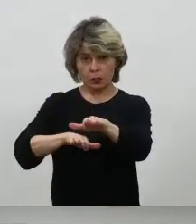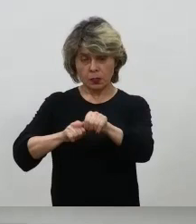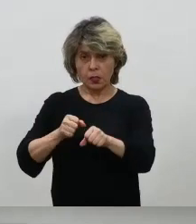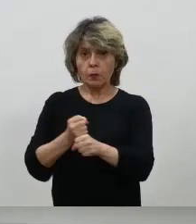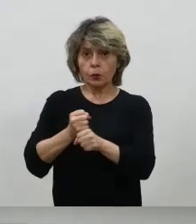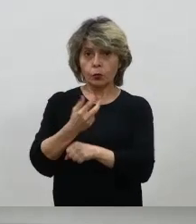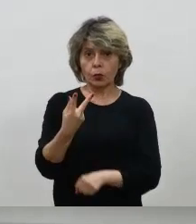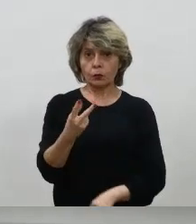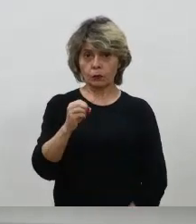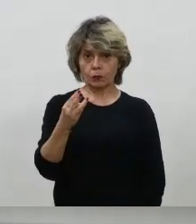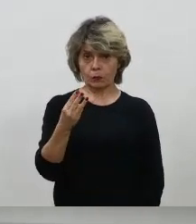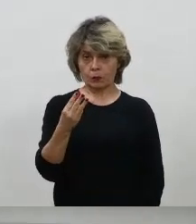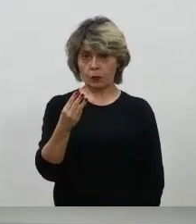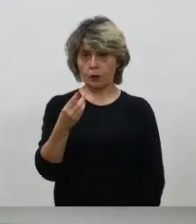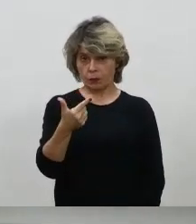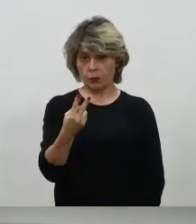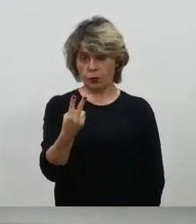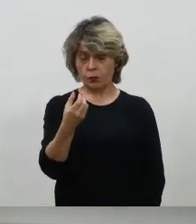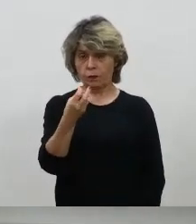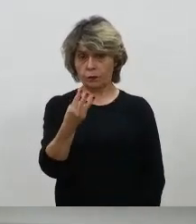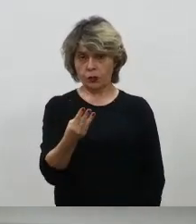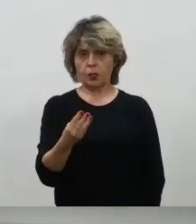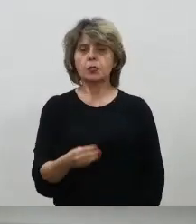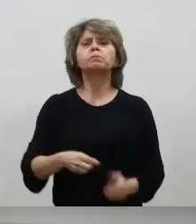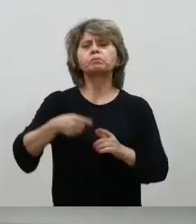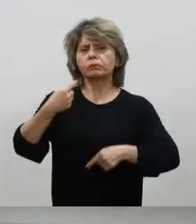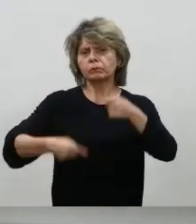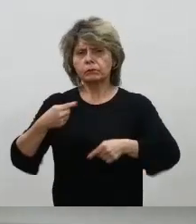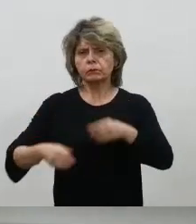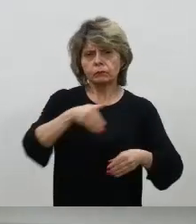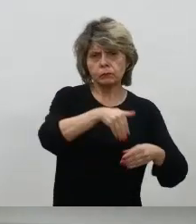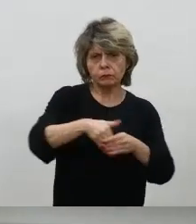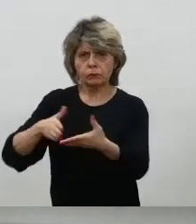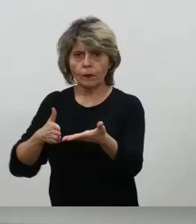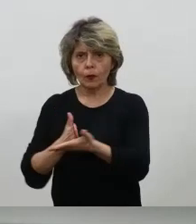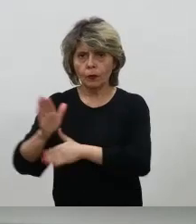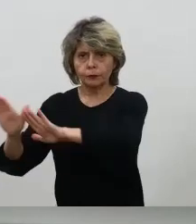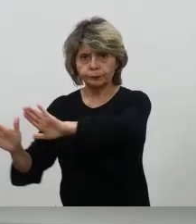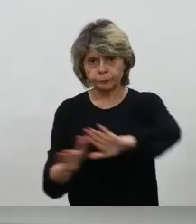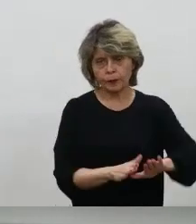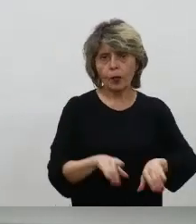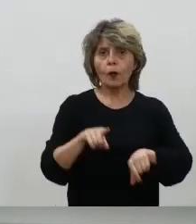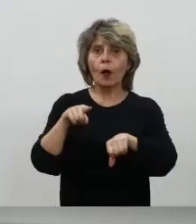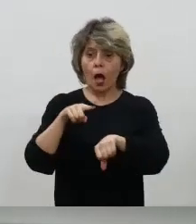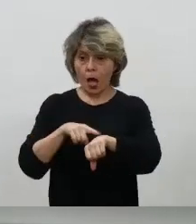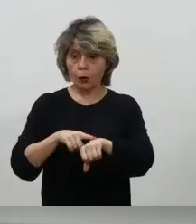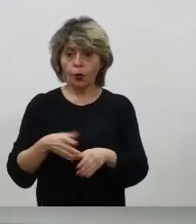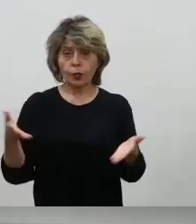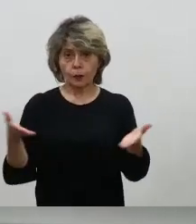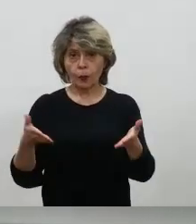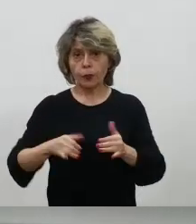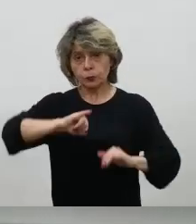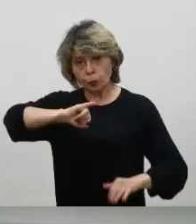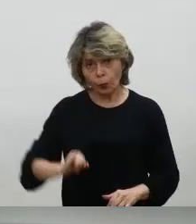A Redação da ata em votação aprovada o momento é oportuno para apresentação de